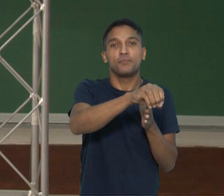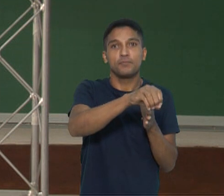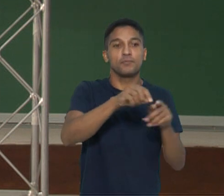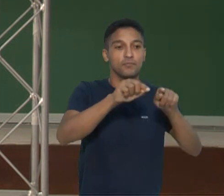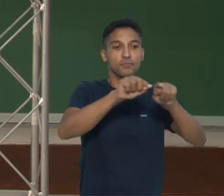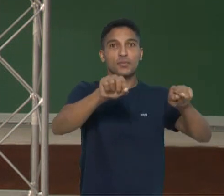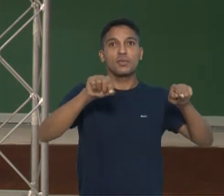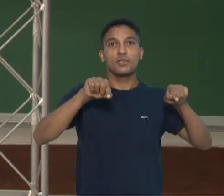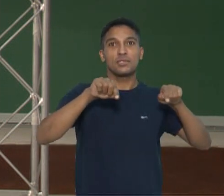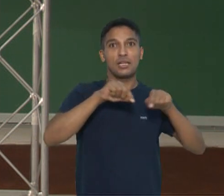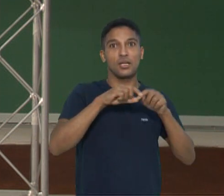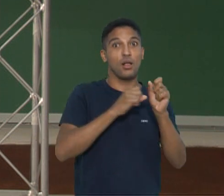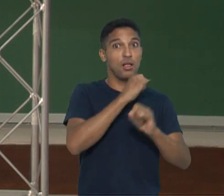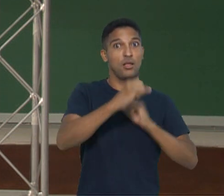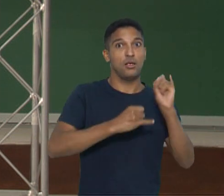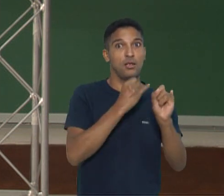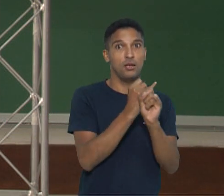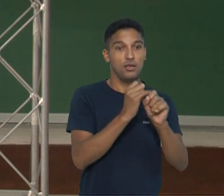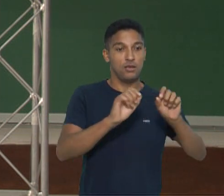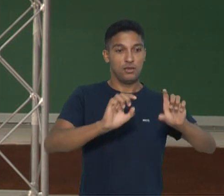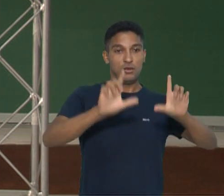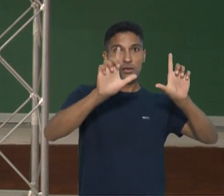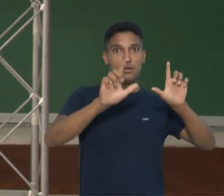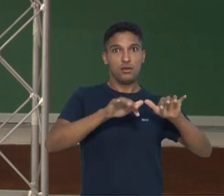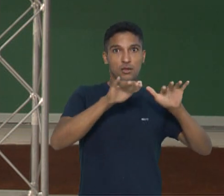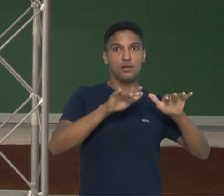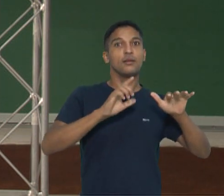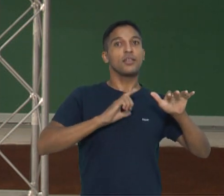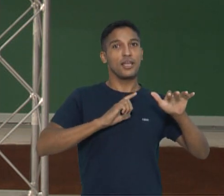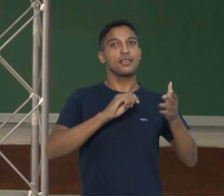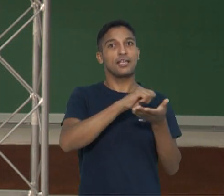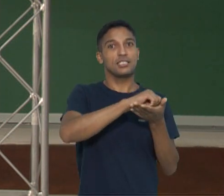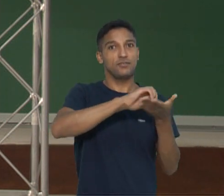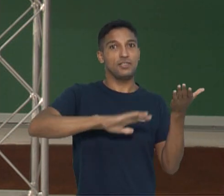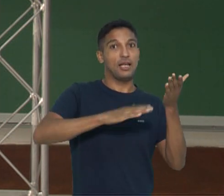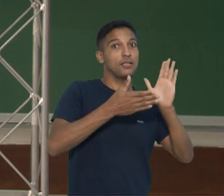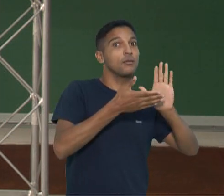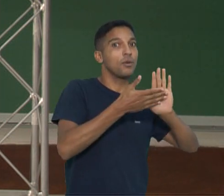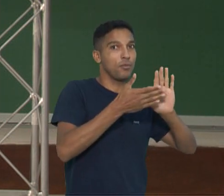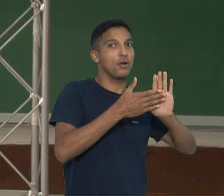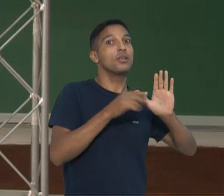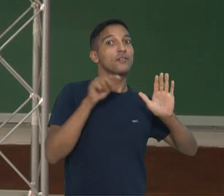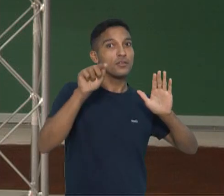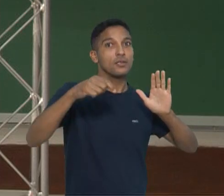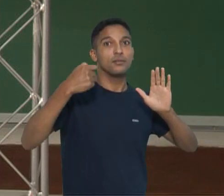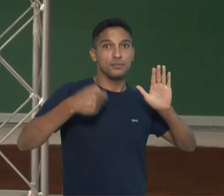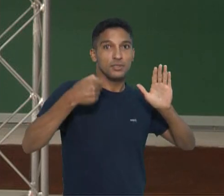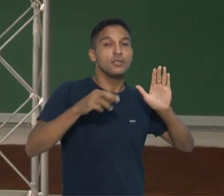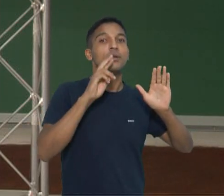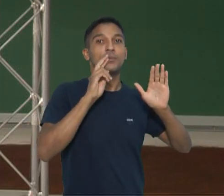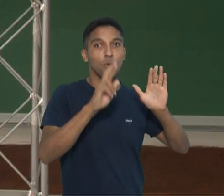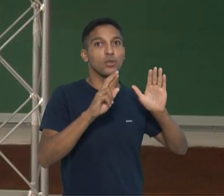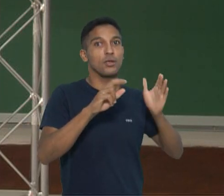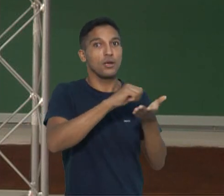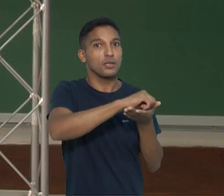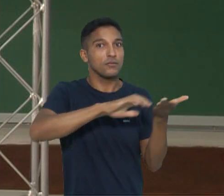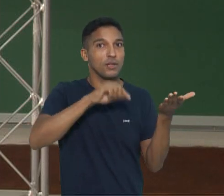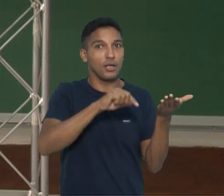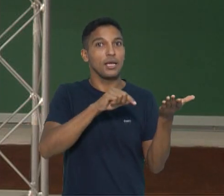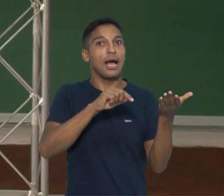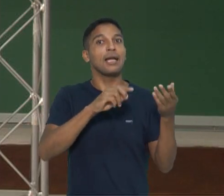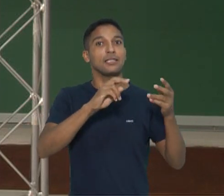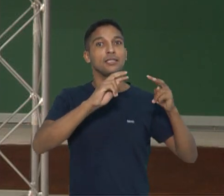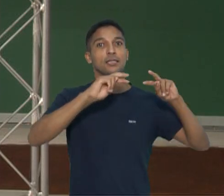vocês, tem uma atividade proposta e vocês devem responder a essa atividade para que a sua presença